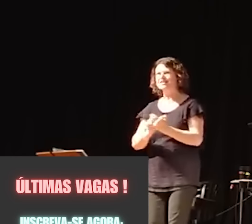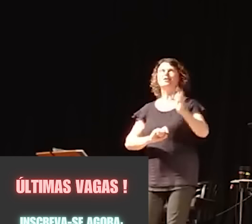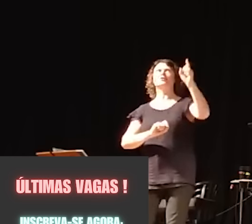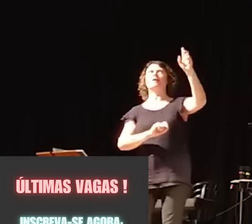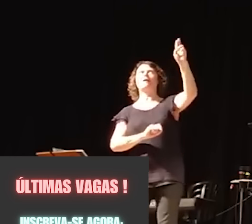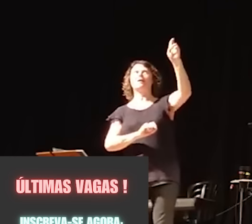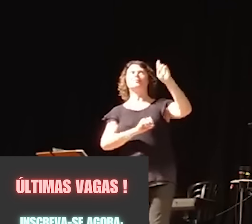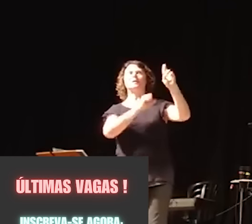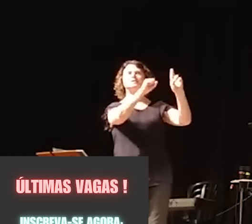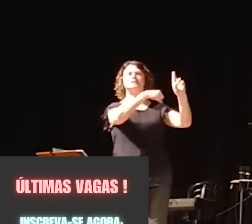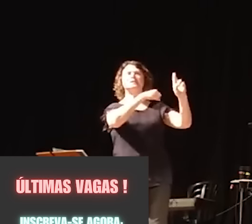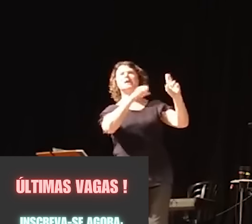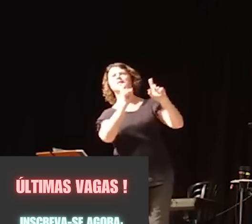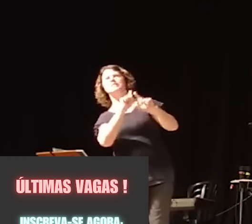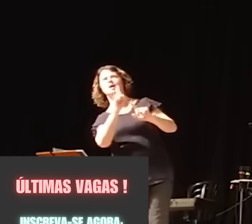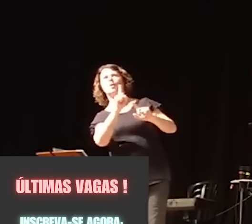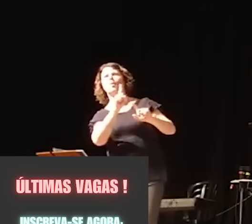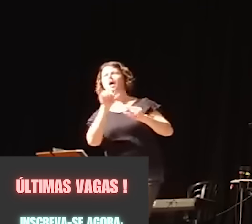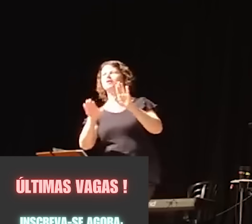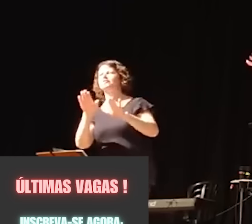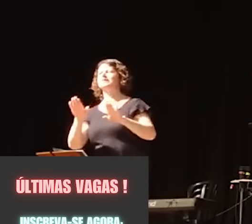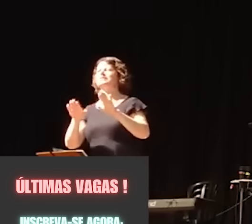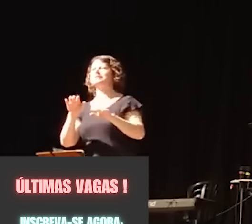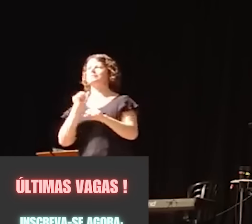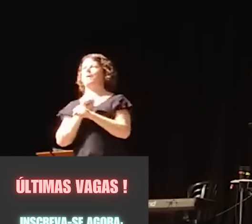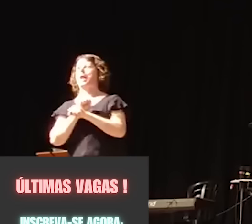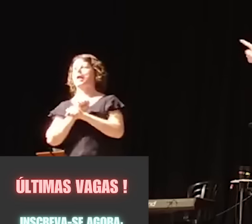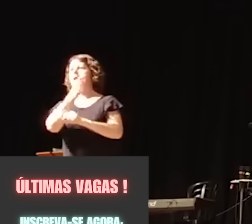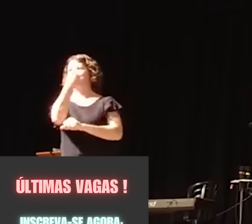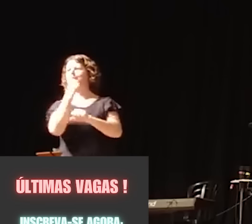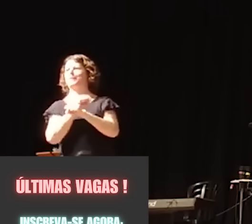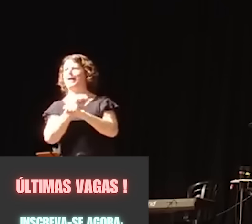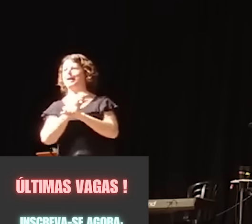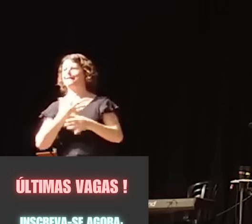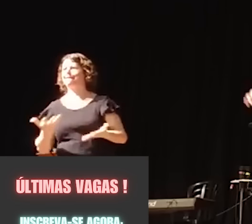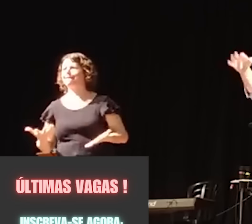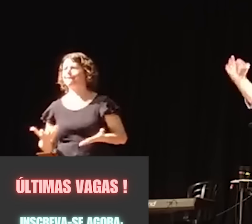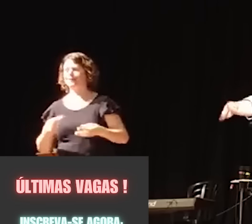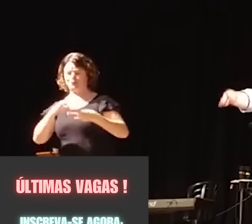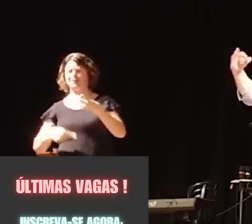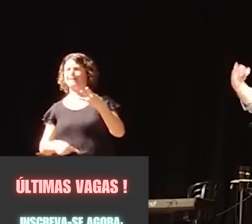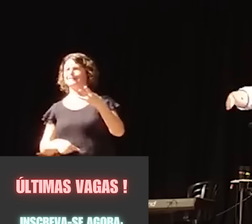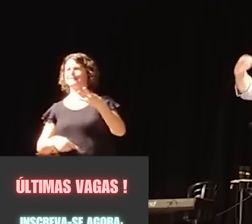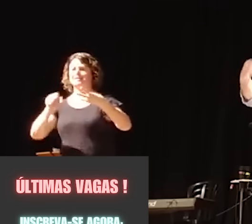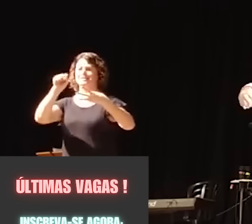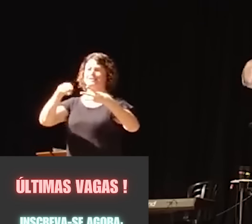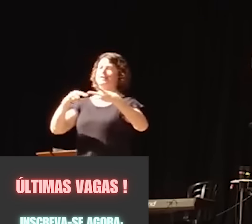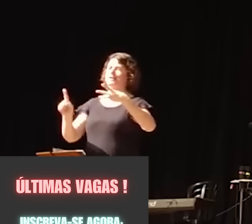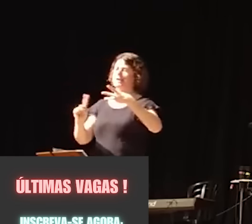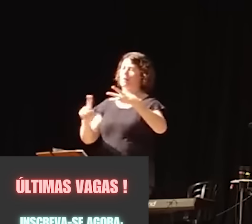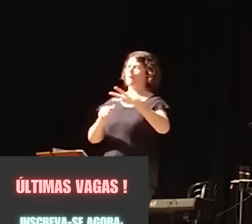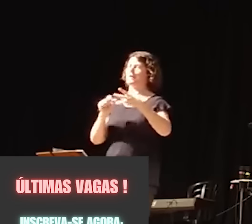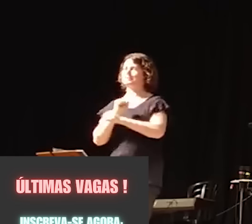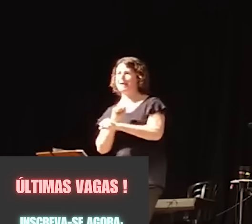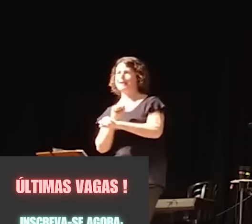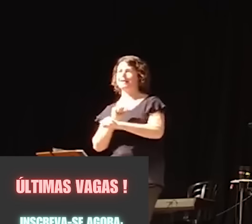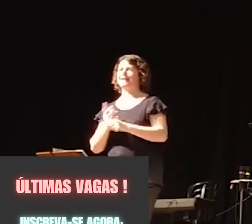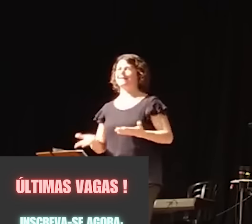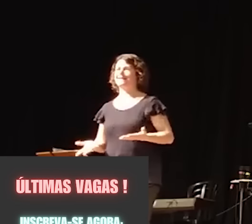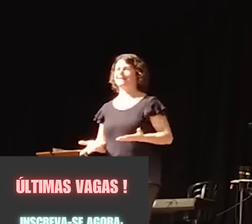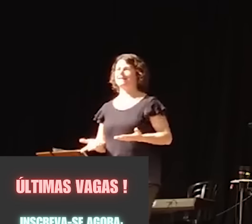isso Deus diz sim Deus diz não e às vezes Deus diz espere Olha vou contar mais uma para você às vezes Deus não fala